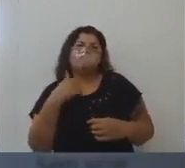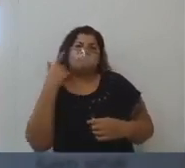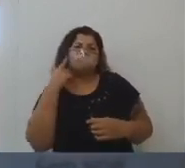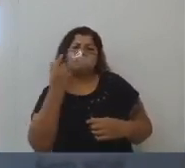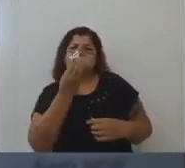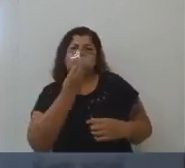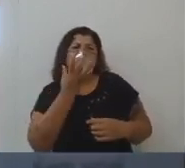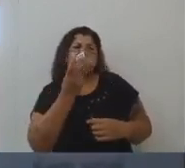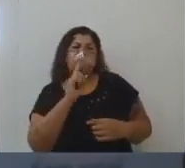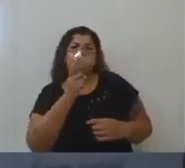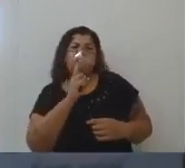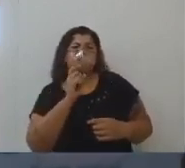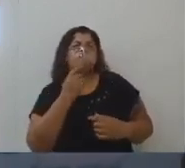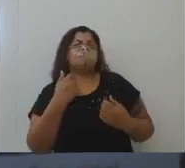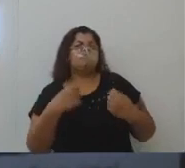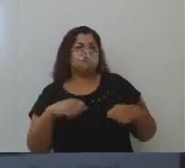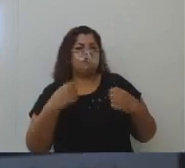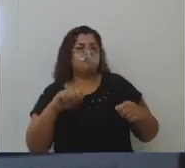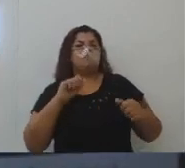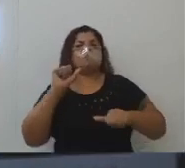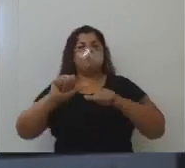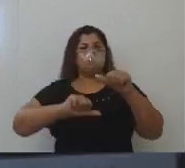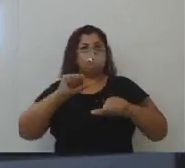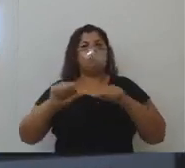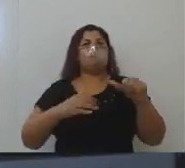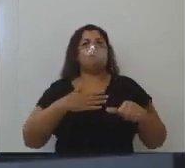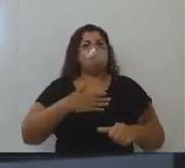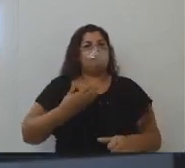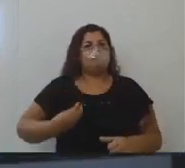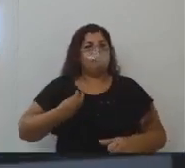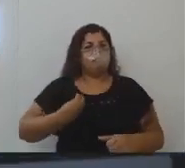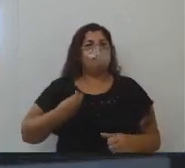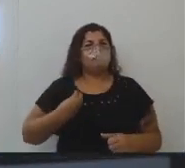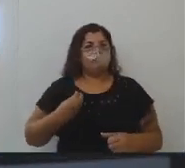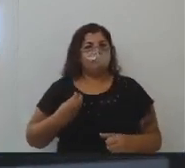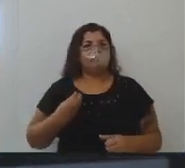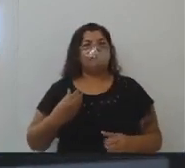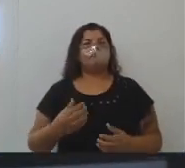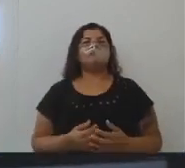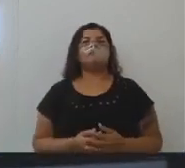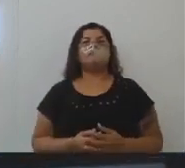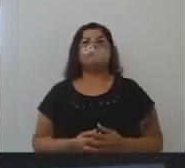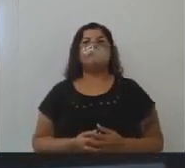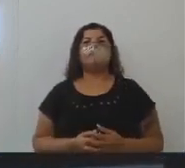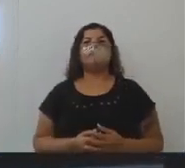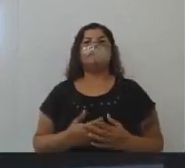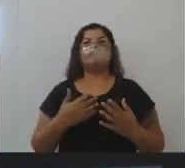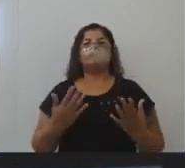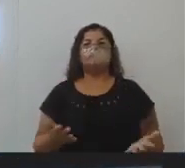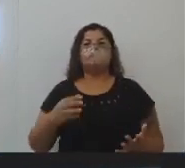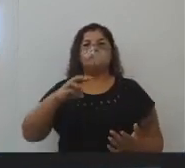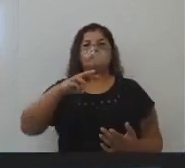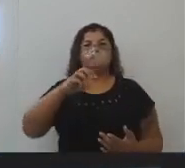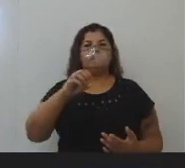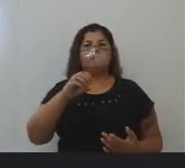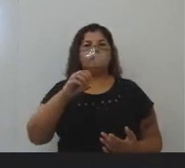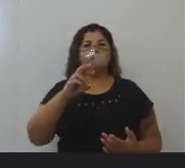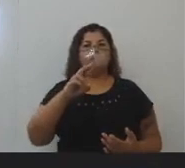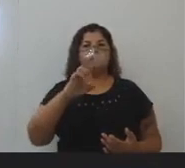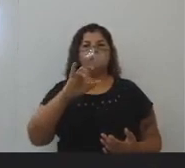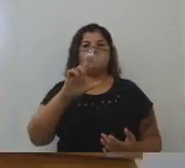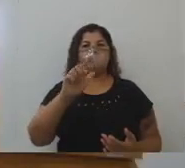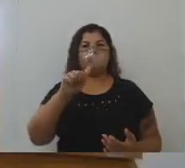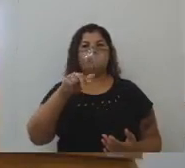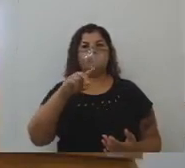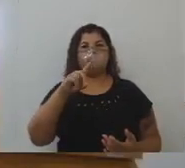digo assim, peraí, está na hora de mudar essa realidade. Será que tem outra pergunta? Vamos lá, Moreilândia. João do